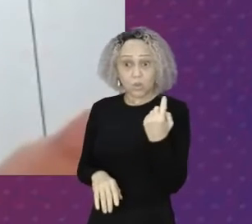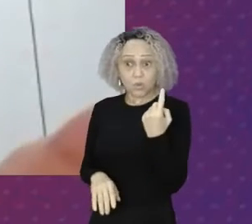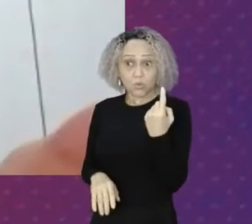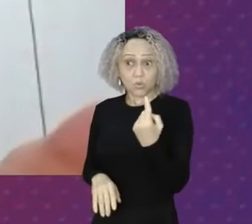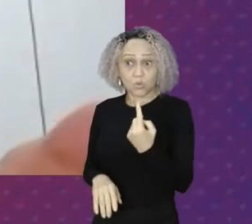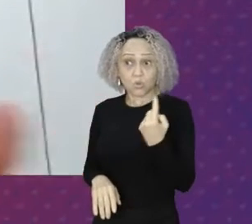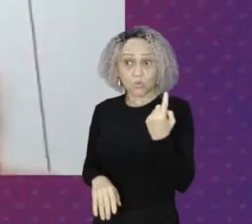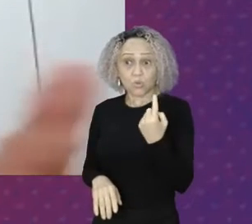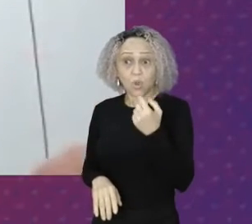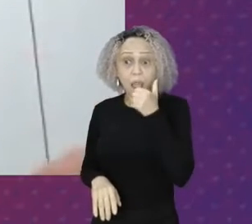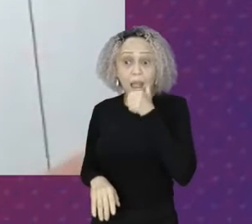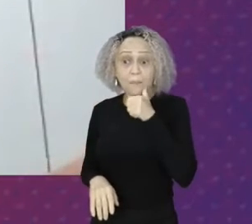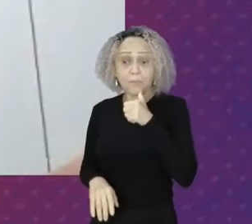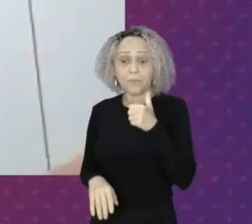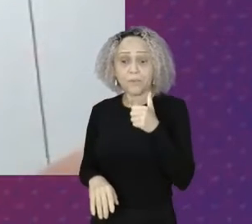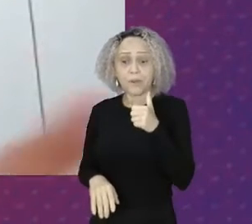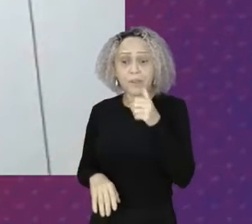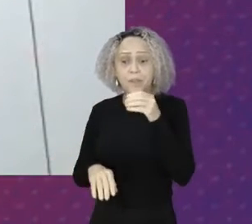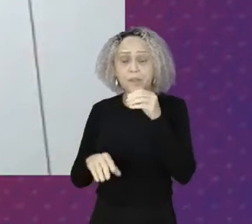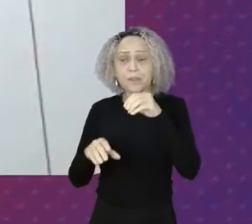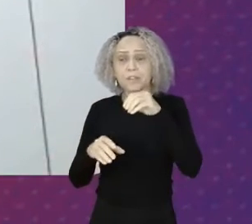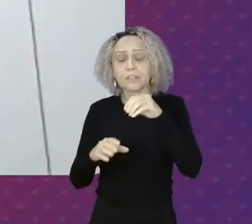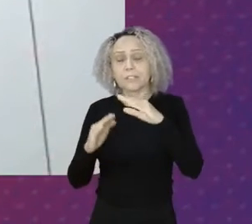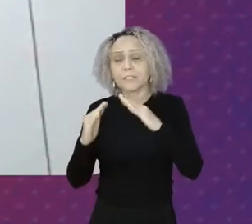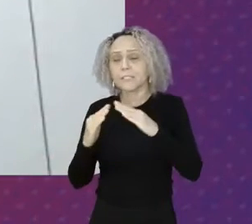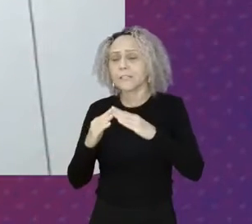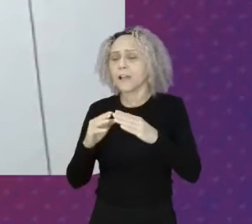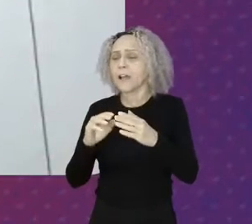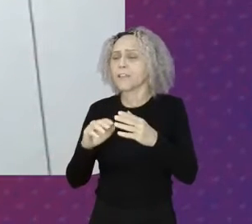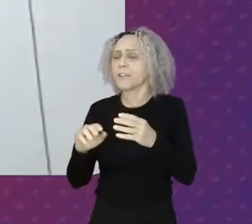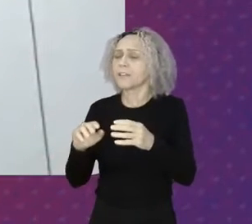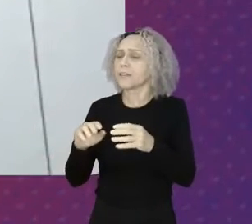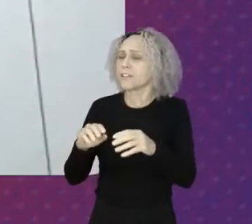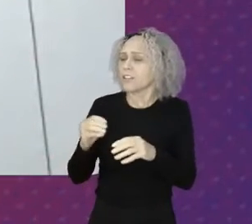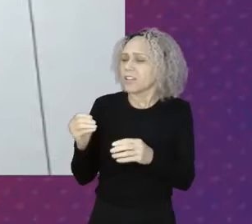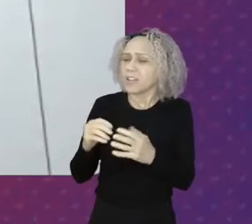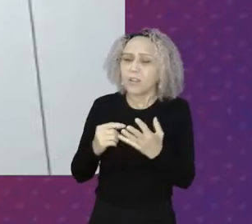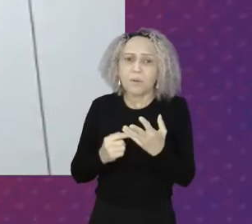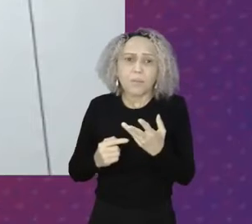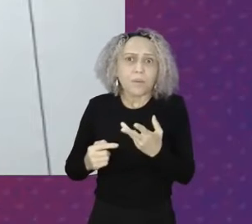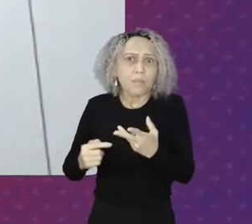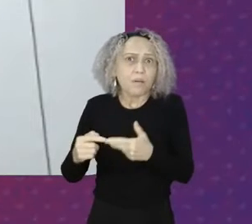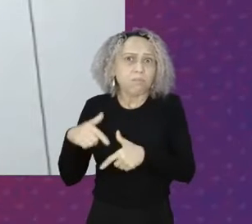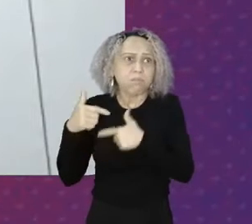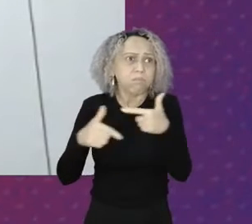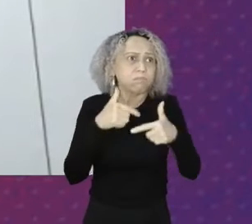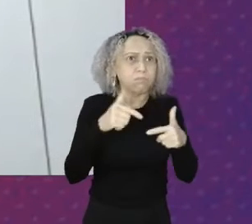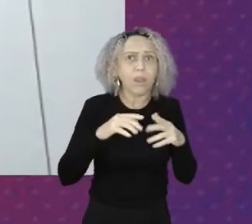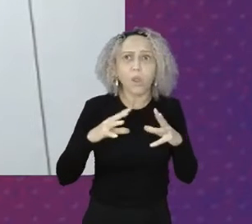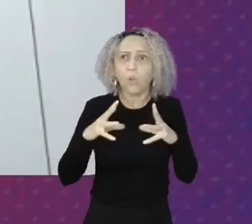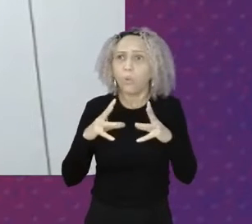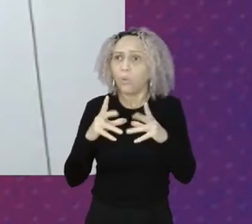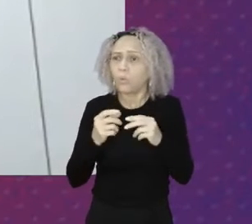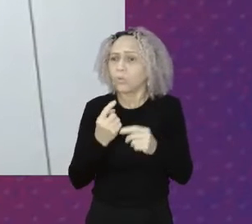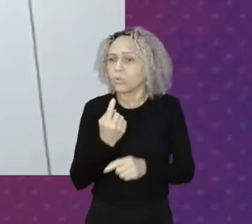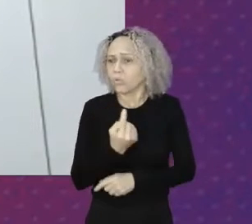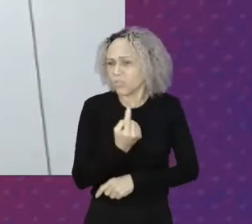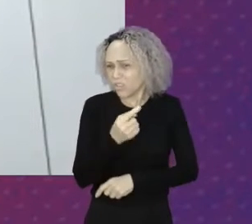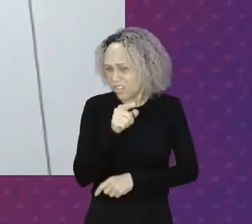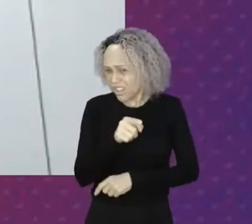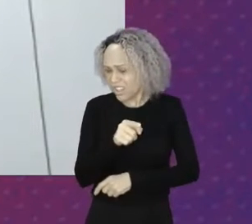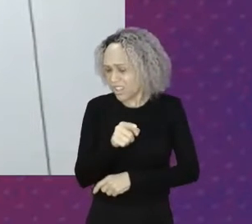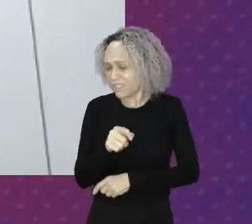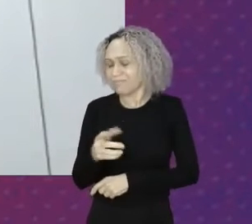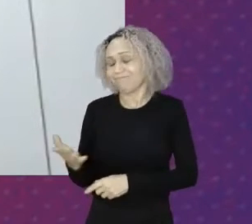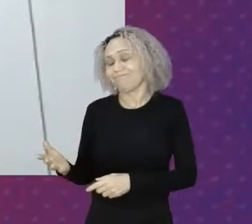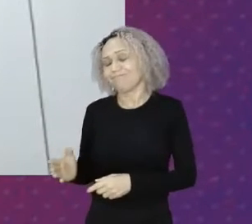atuando, promovendo a sobrecarga de trabalho para as mulheres, e isso acaba prejudicando,